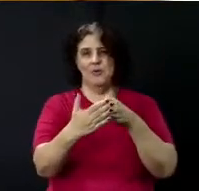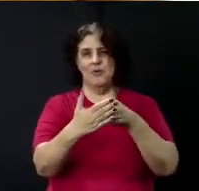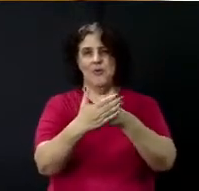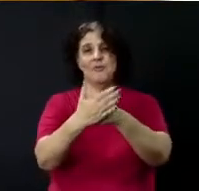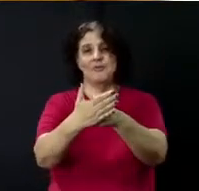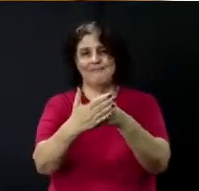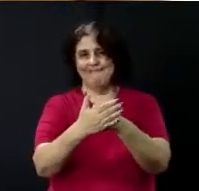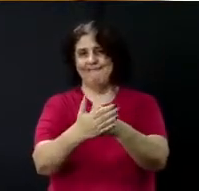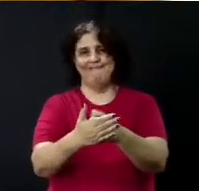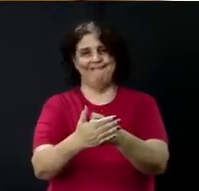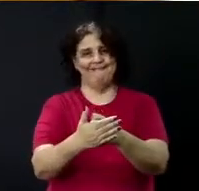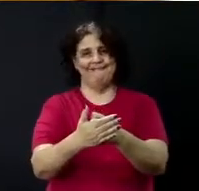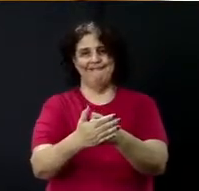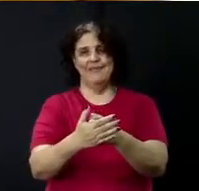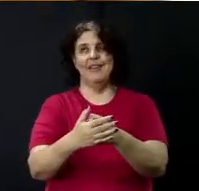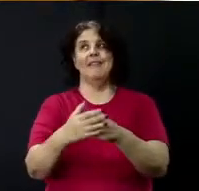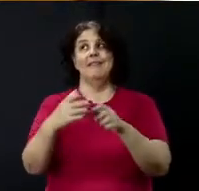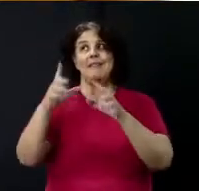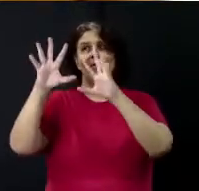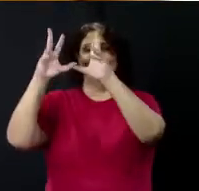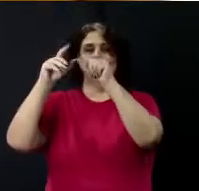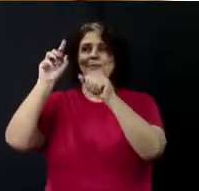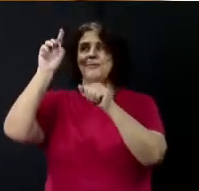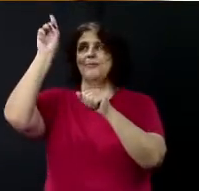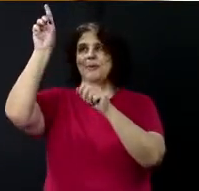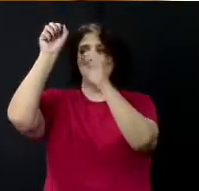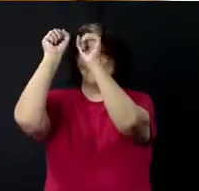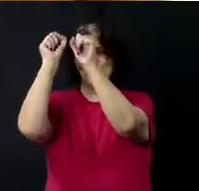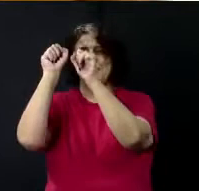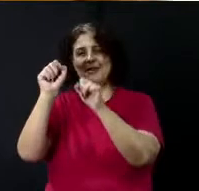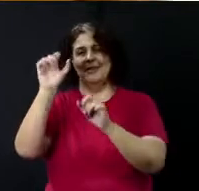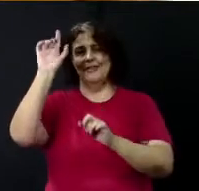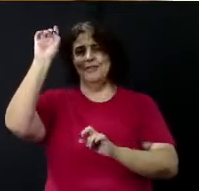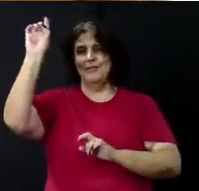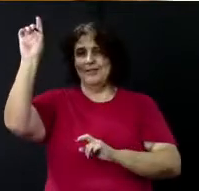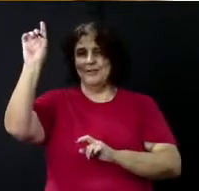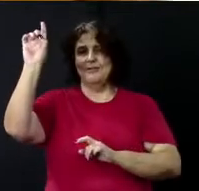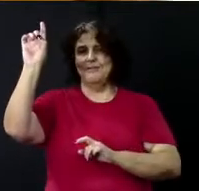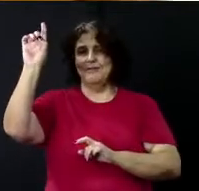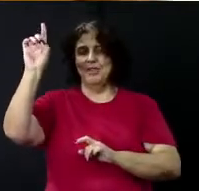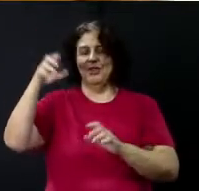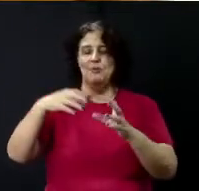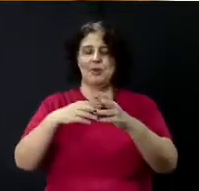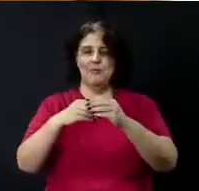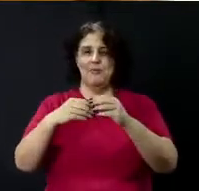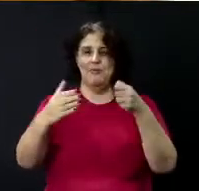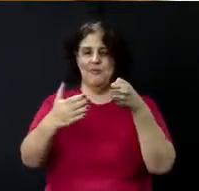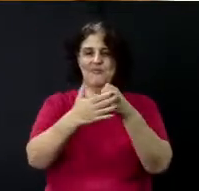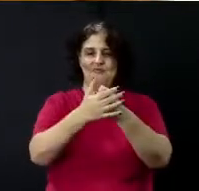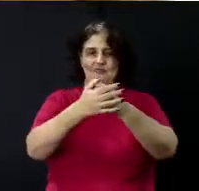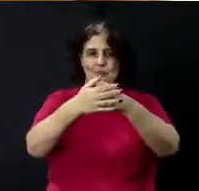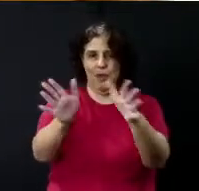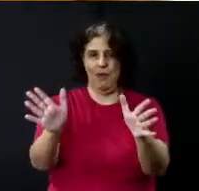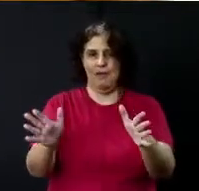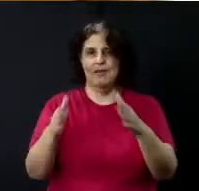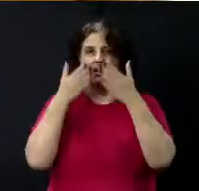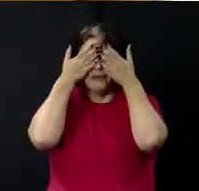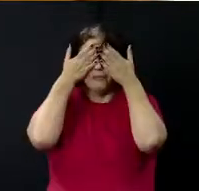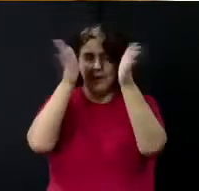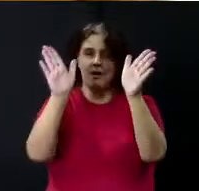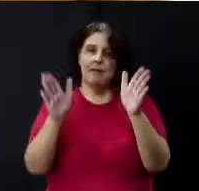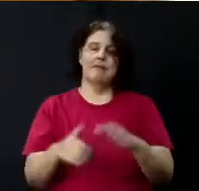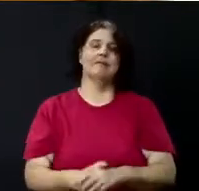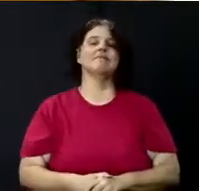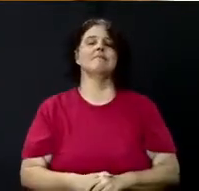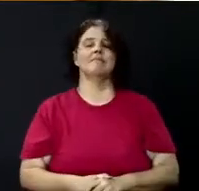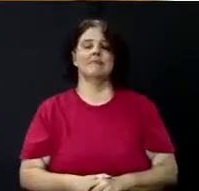no poder de Deus está a condição de tornar escuro claro. Bom, é isso que está